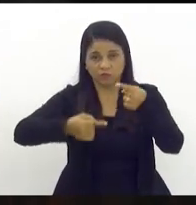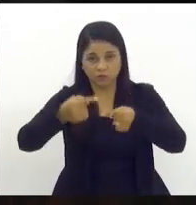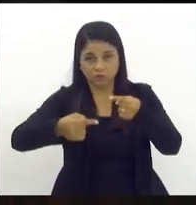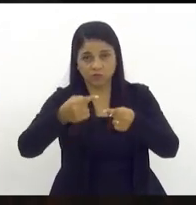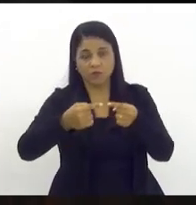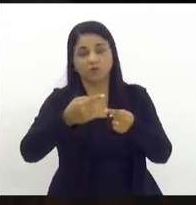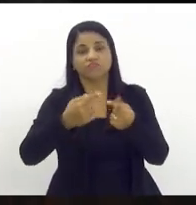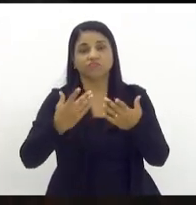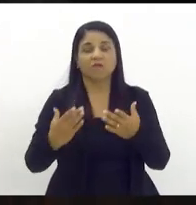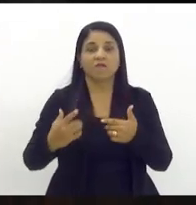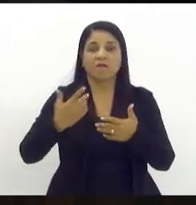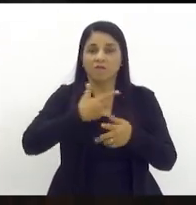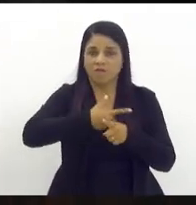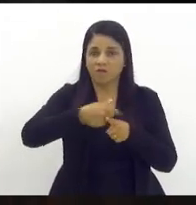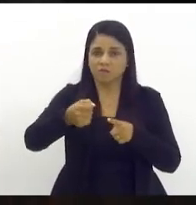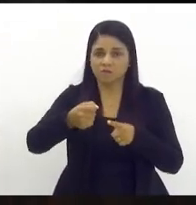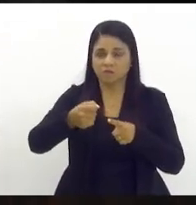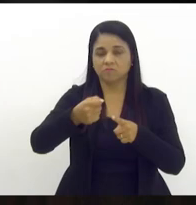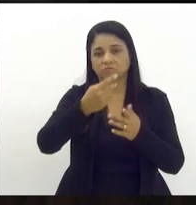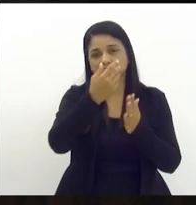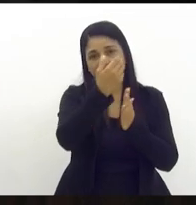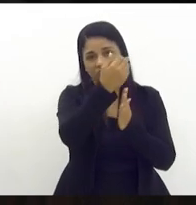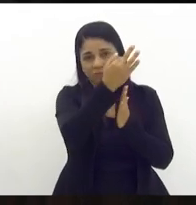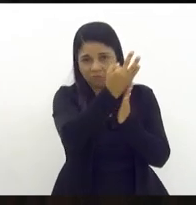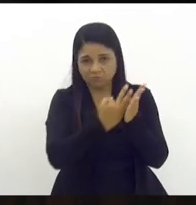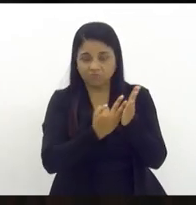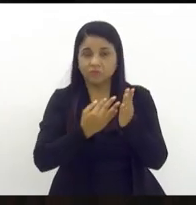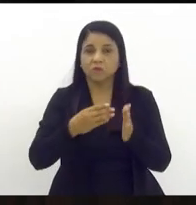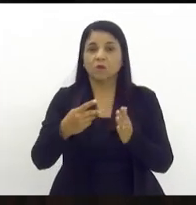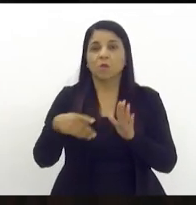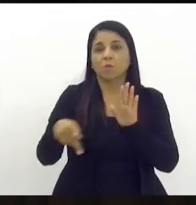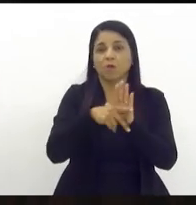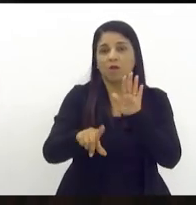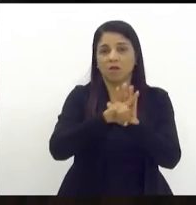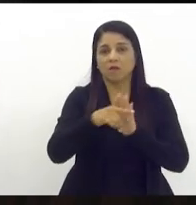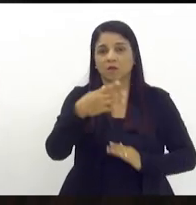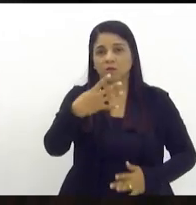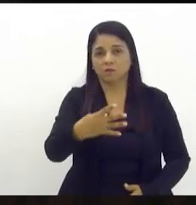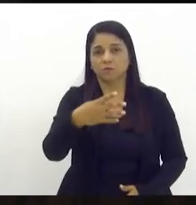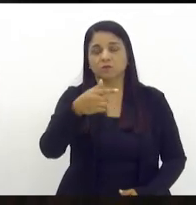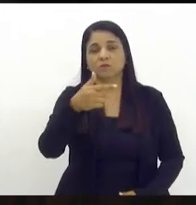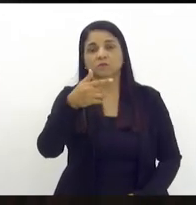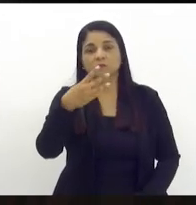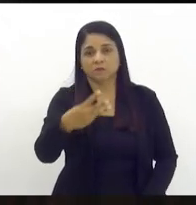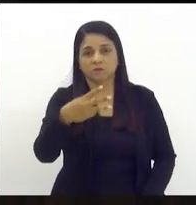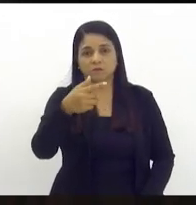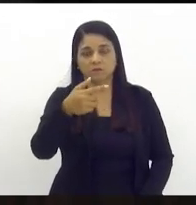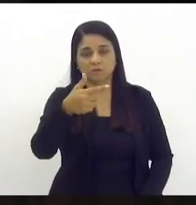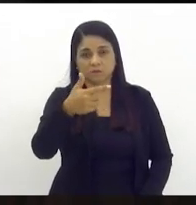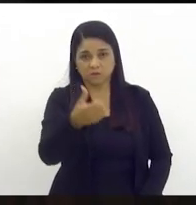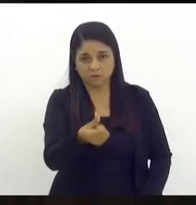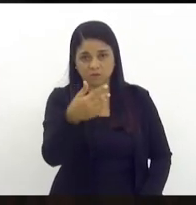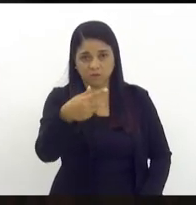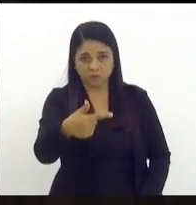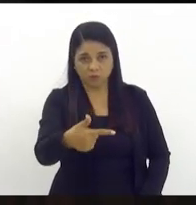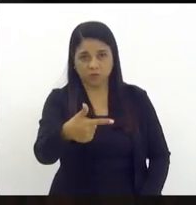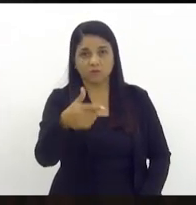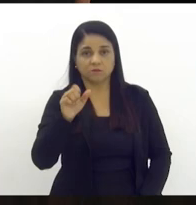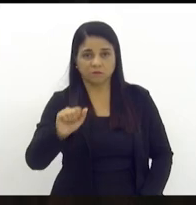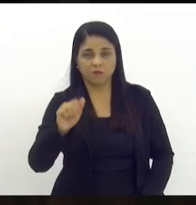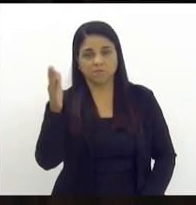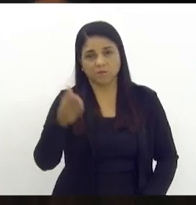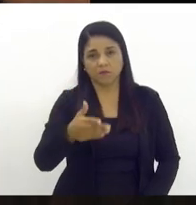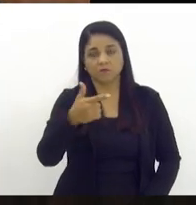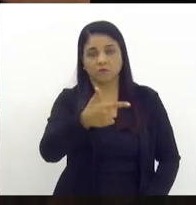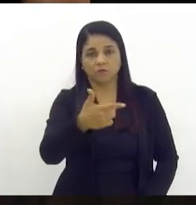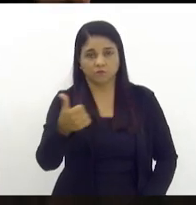do vencido, assim emendada. Projeto de lei número 4.372-A, de 2021, de autoria do deputado